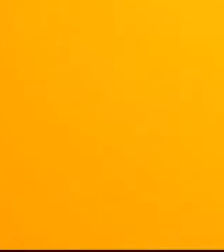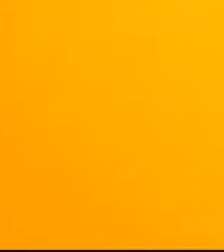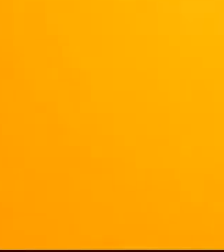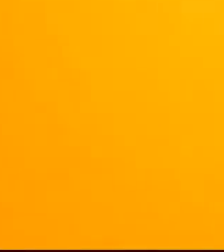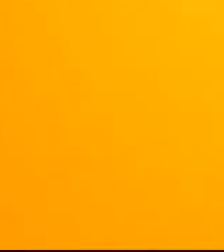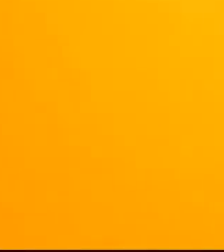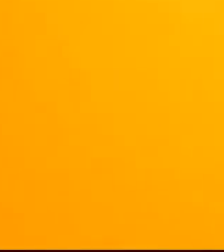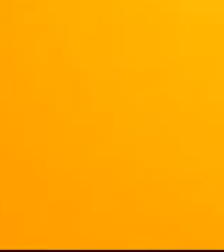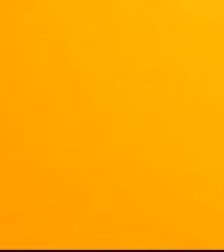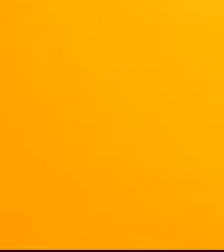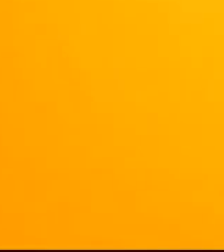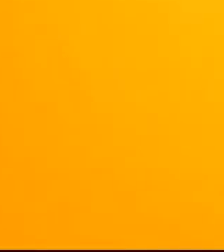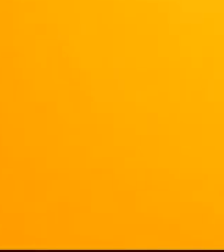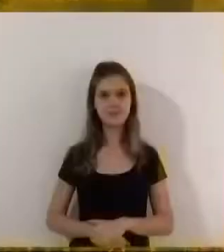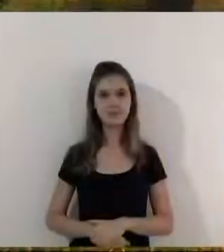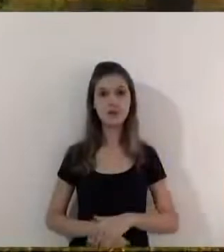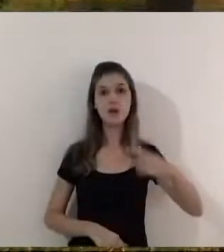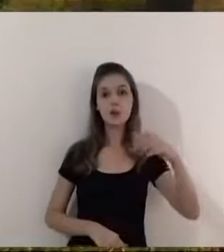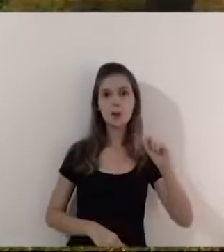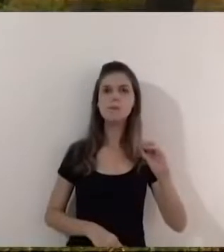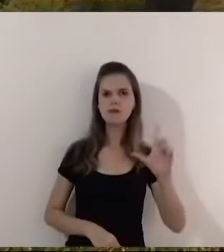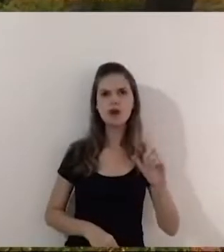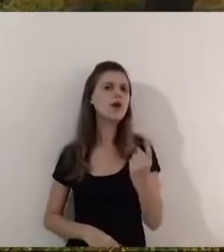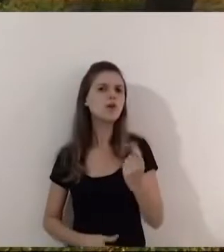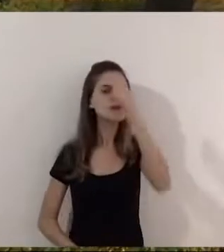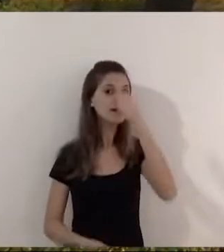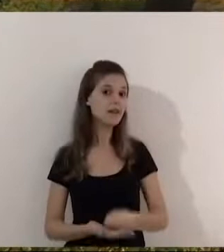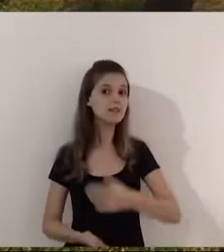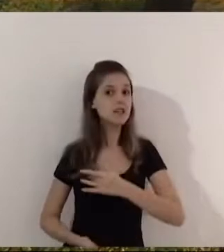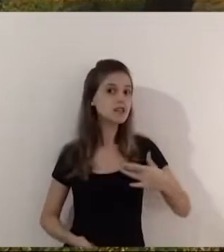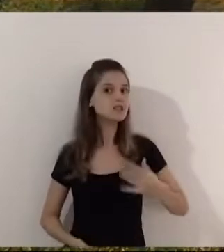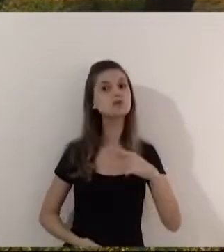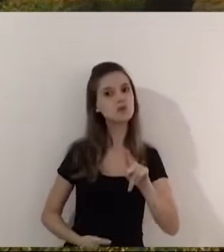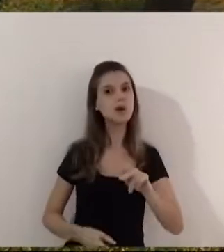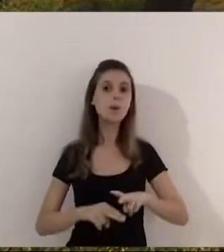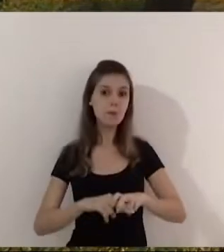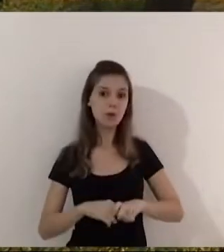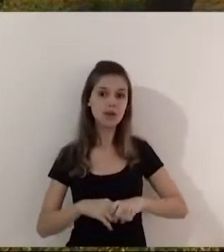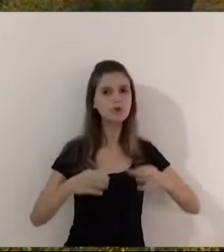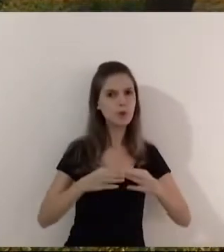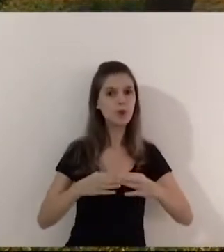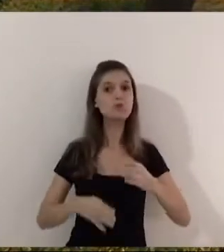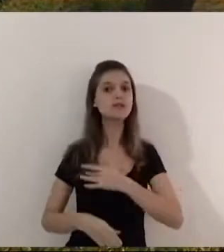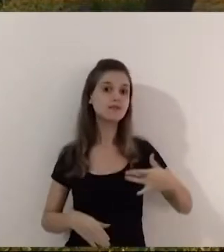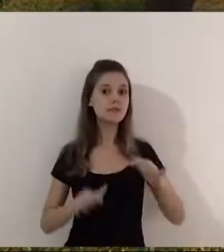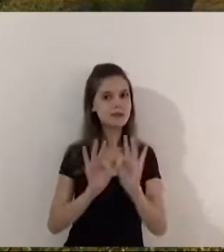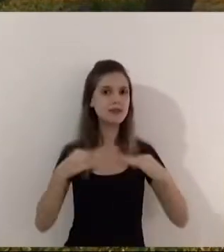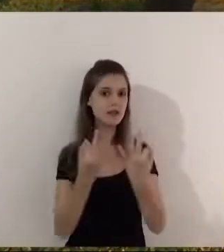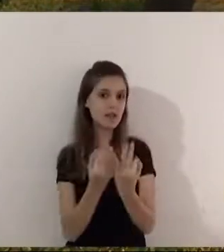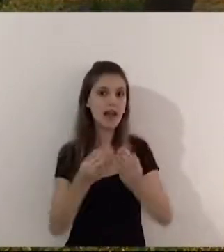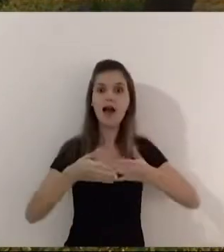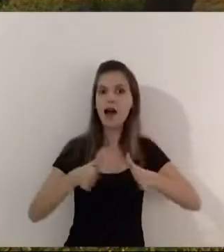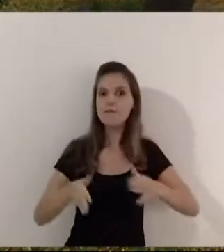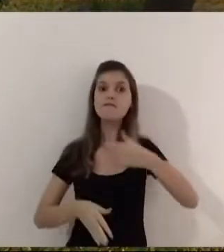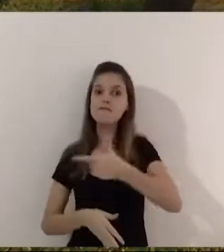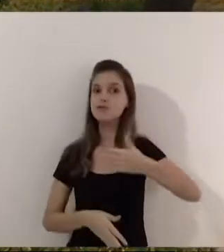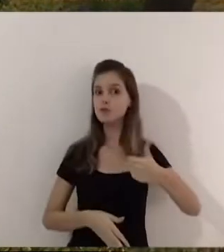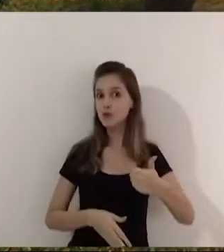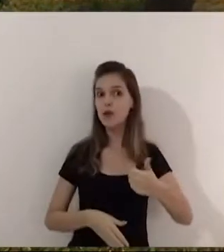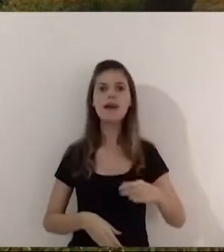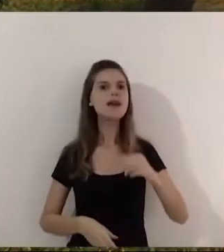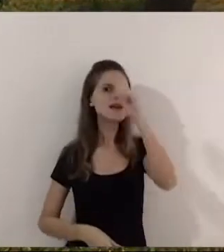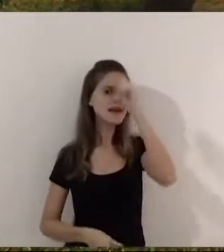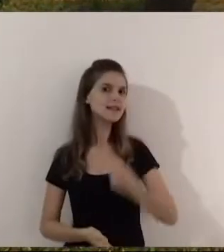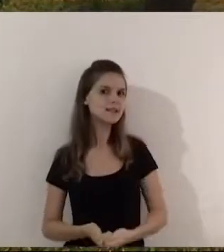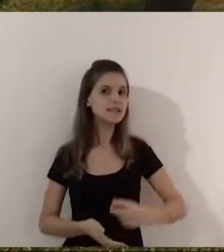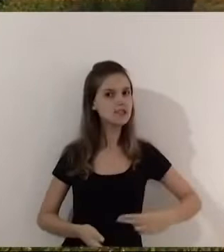pessoal, sociedade. O PSOL é o único partido comprometido a garantir a sua saúde. Nós vamos abrir novas 21 equipes de